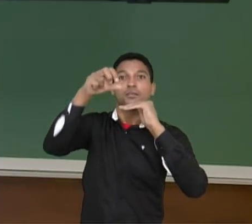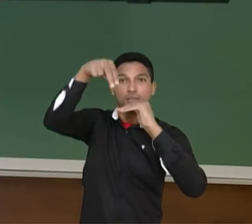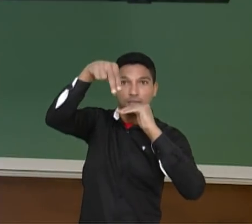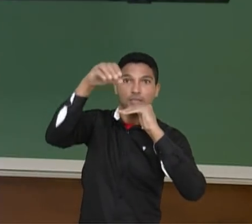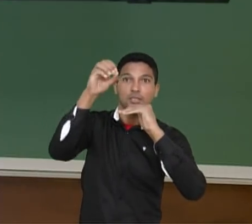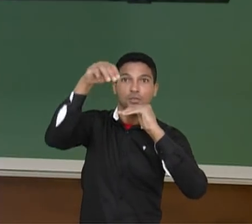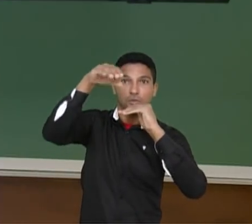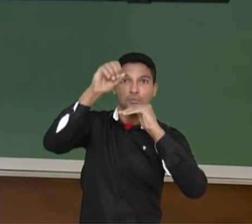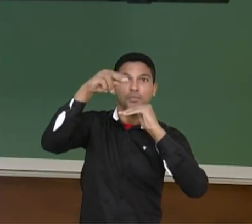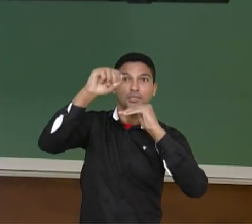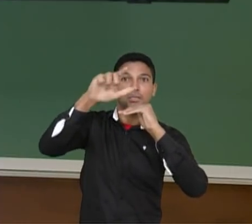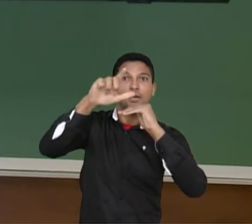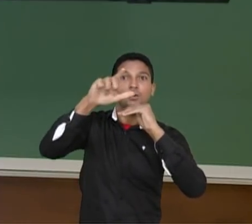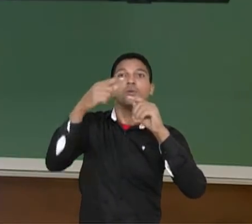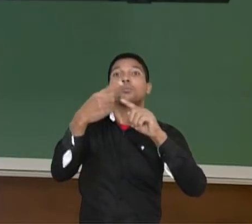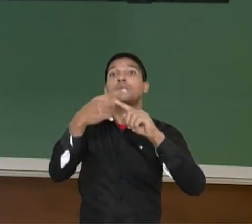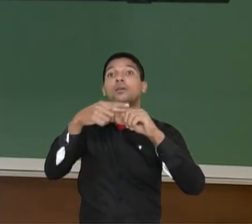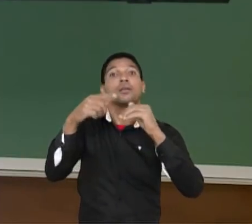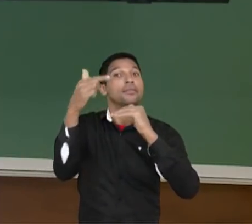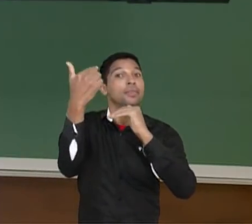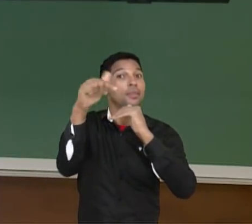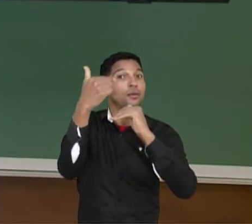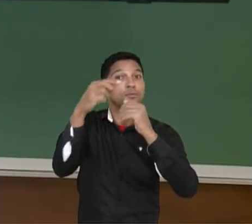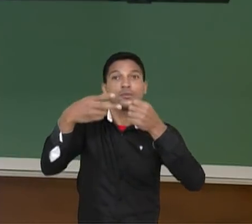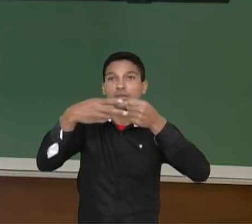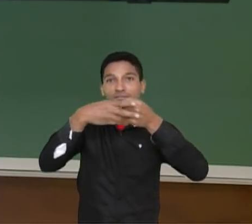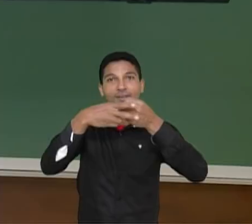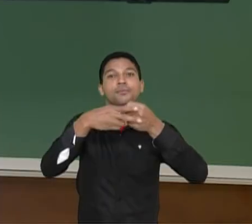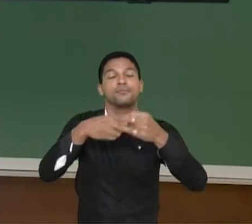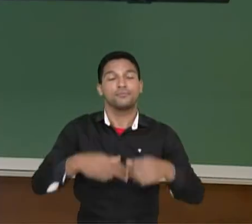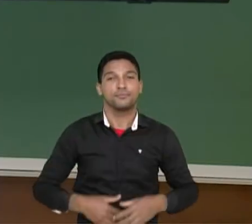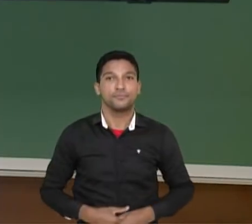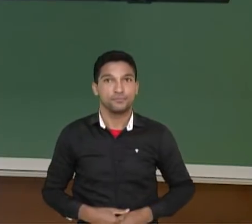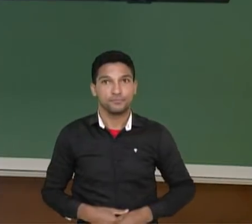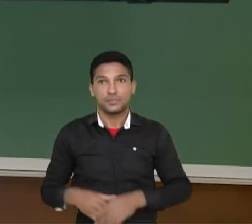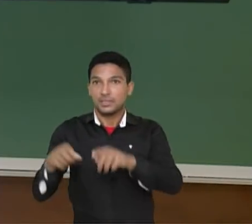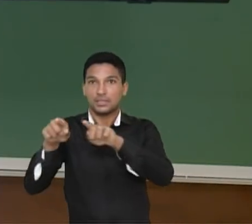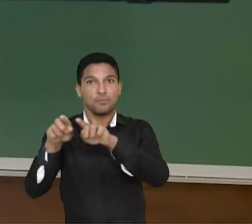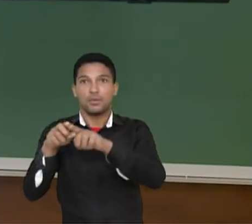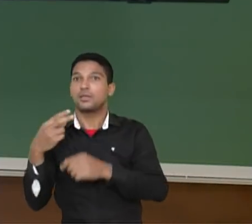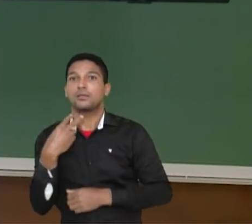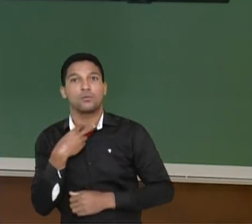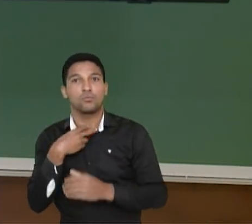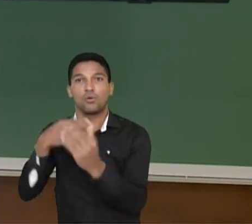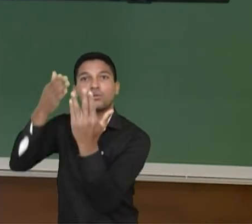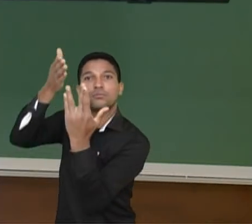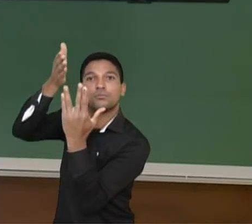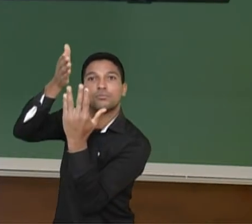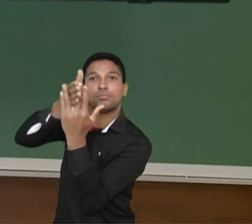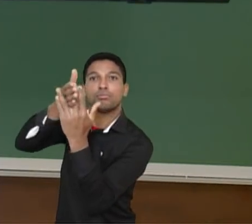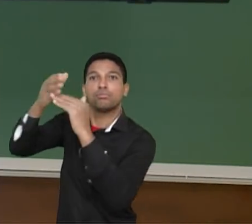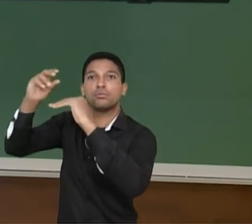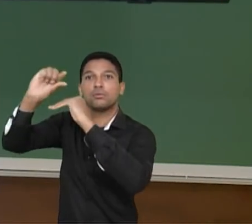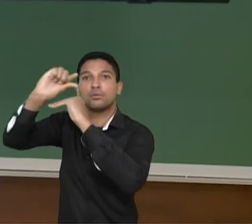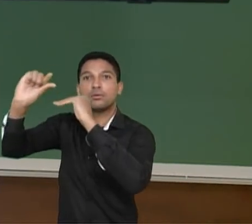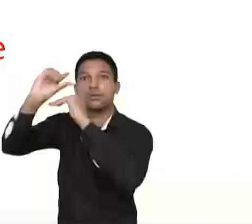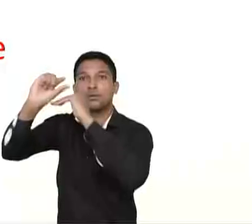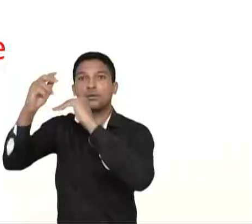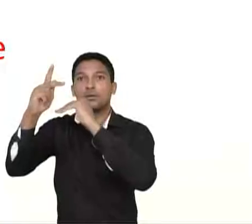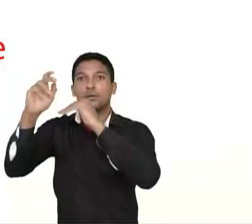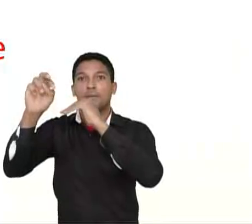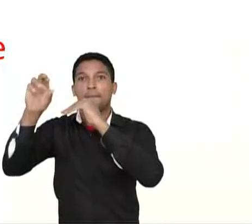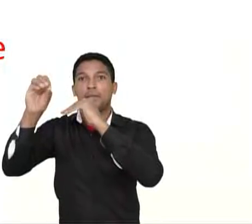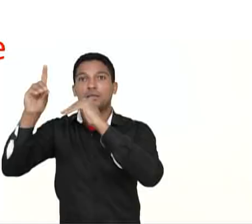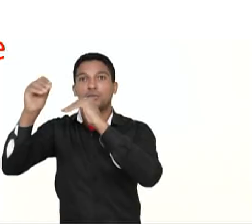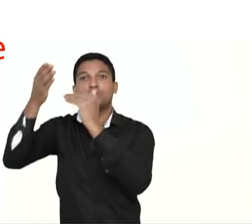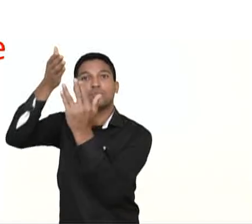presença de verbo para ser considerado uma oração. Também não pode ser chamado de período, pois esse depende da